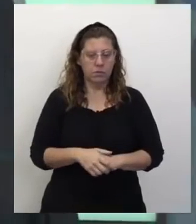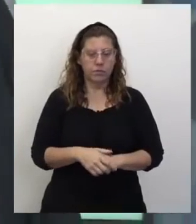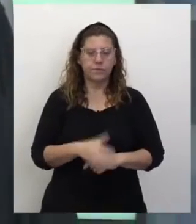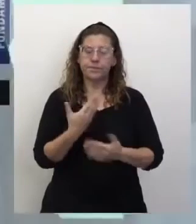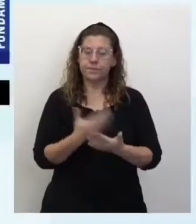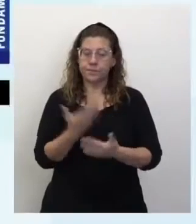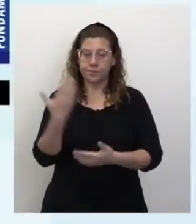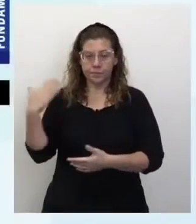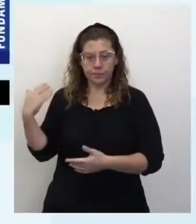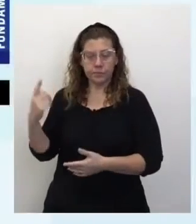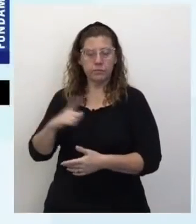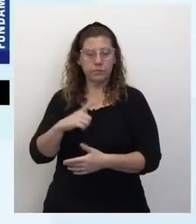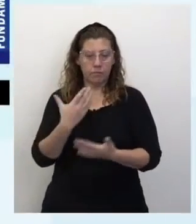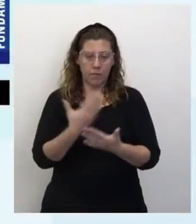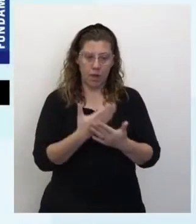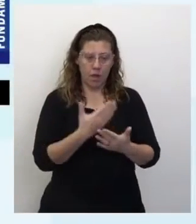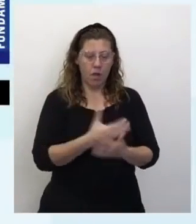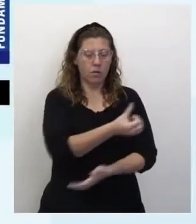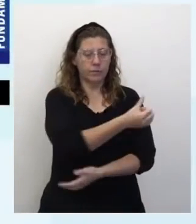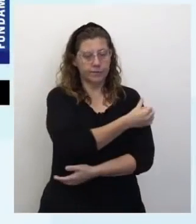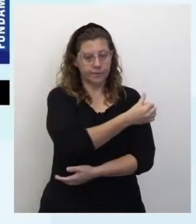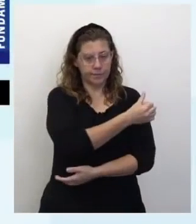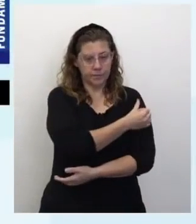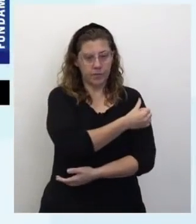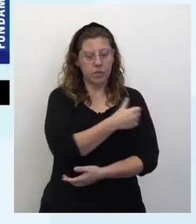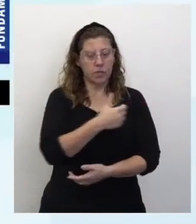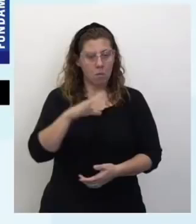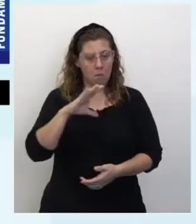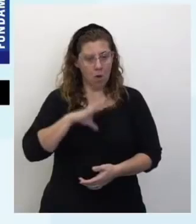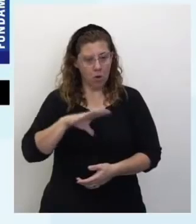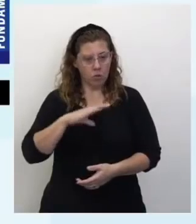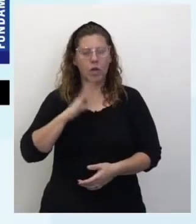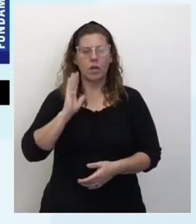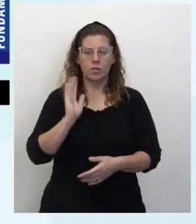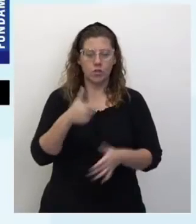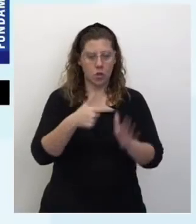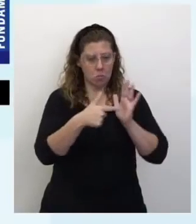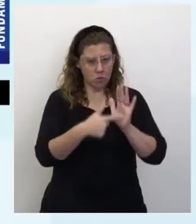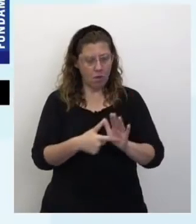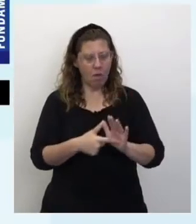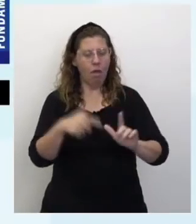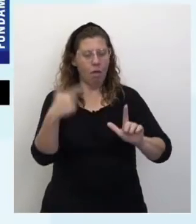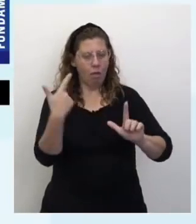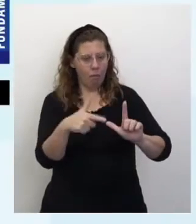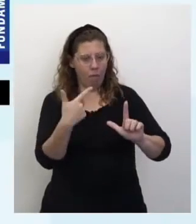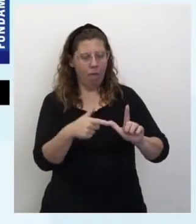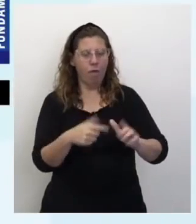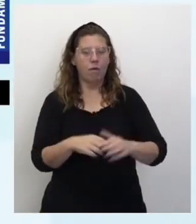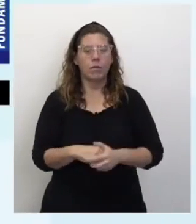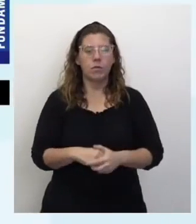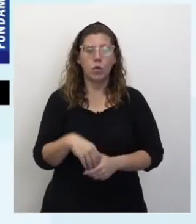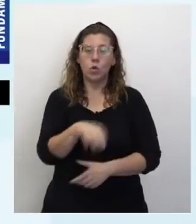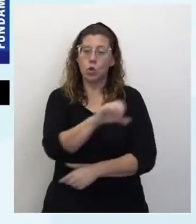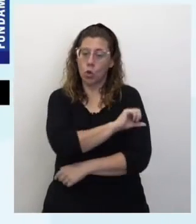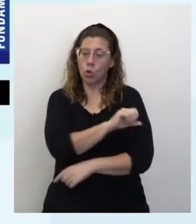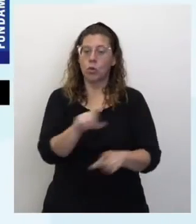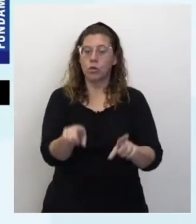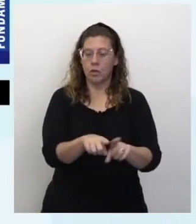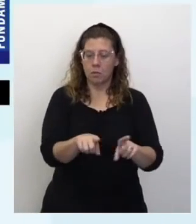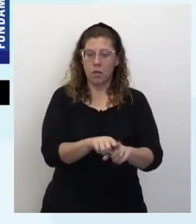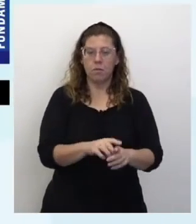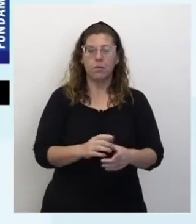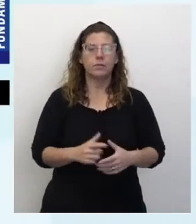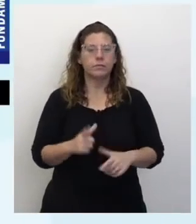aqui, tem as aulas da sexto ano de língua portuguesa, que a gente já trabalhou os memes. Tem essa aula do nono ano também, que tem